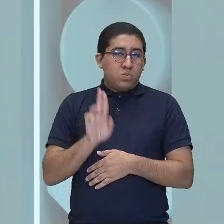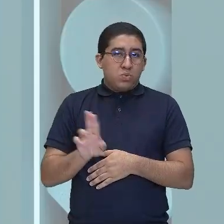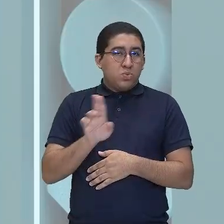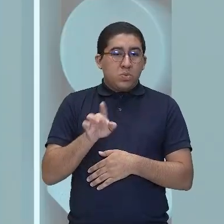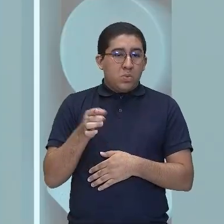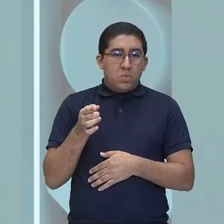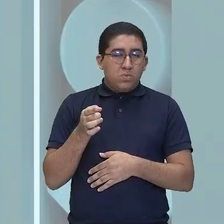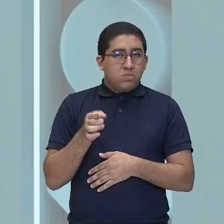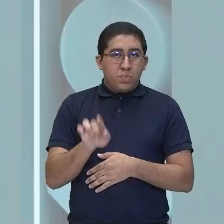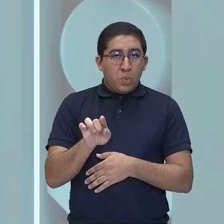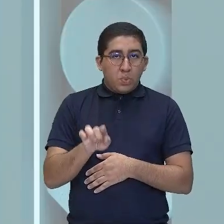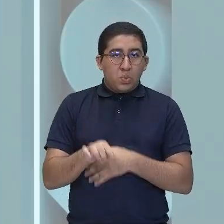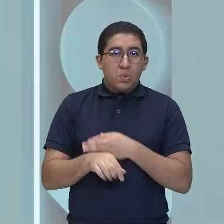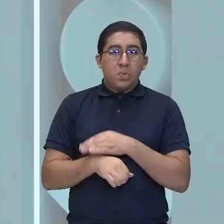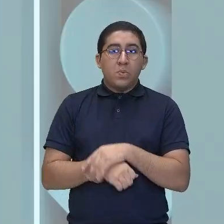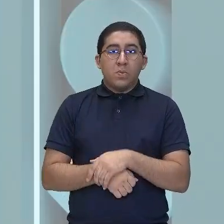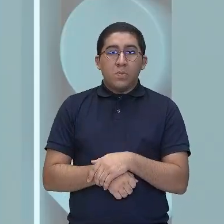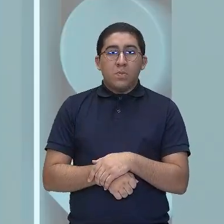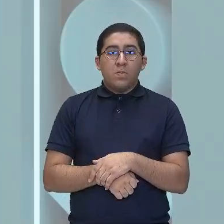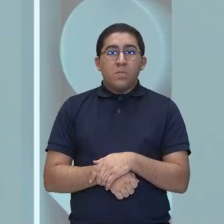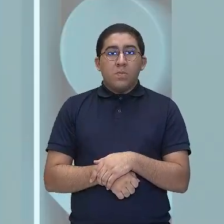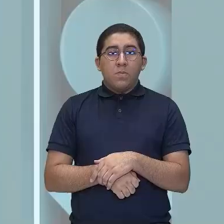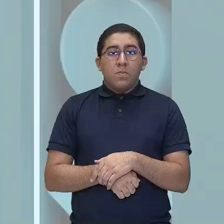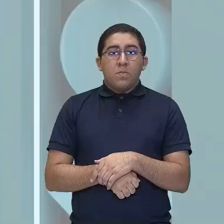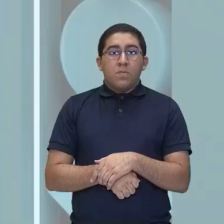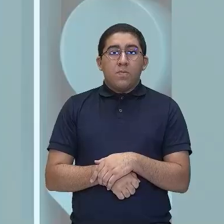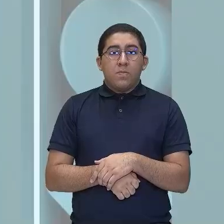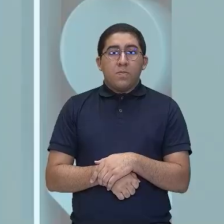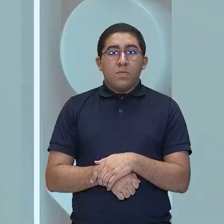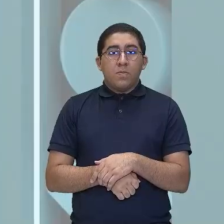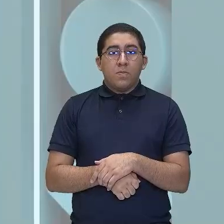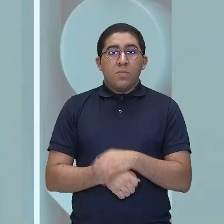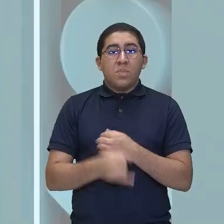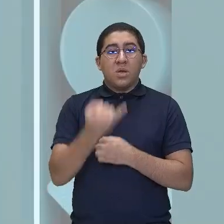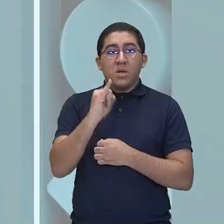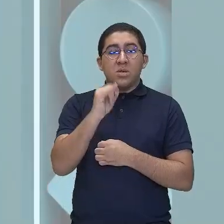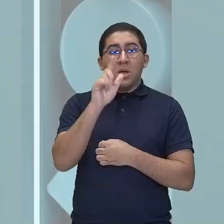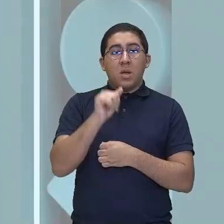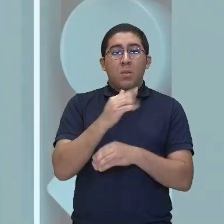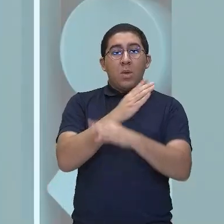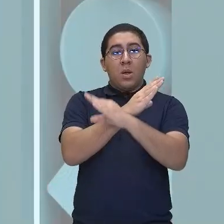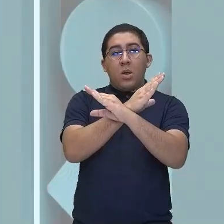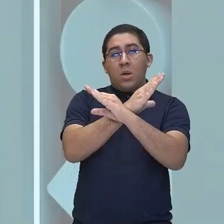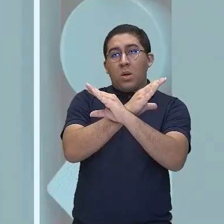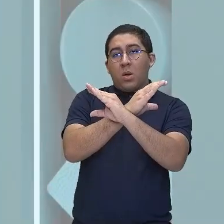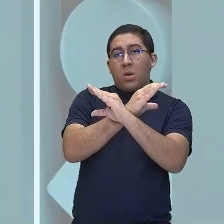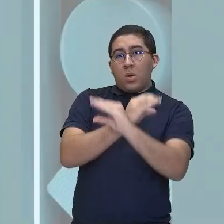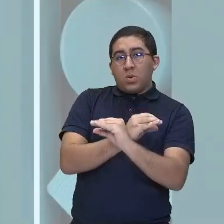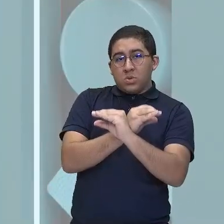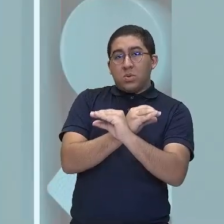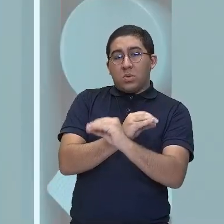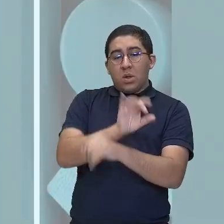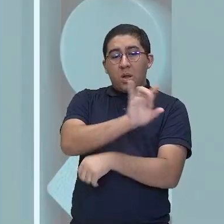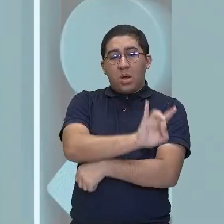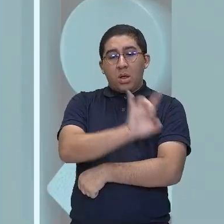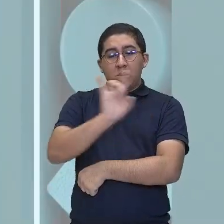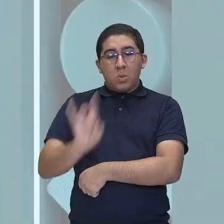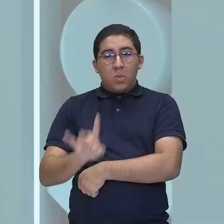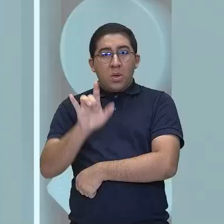E quando elas estão unidas por uma conjunção coordenativa, cada uma das orações, elas